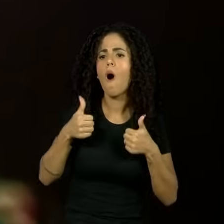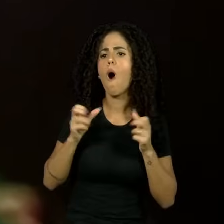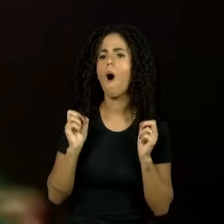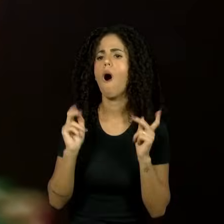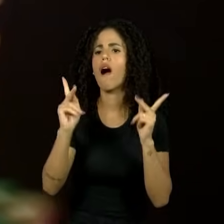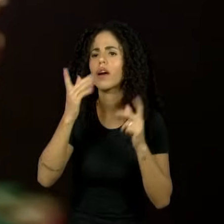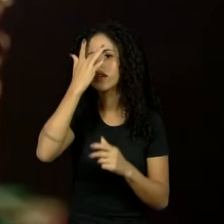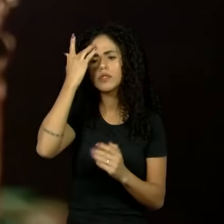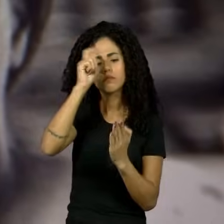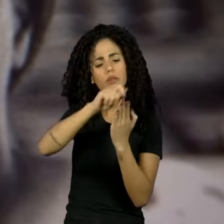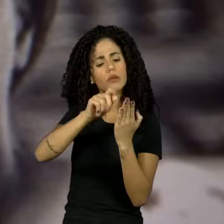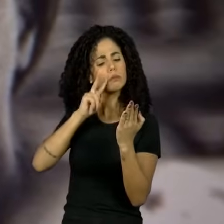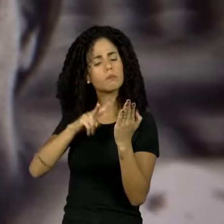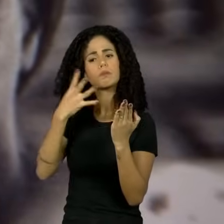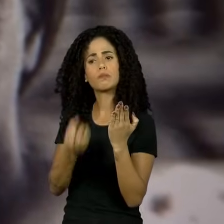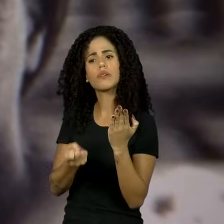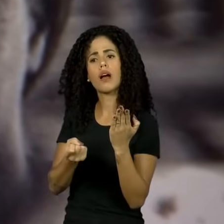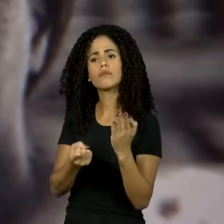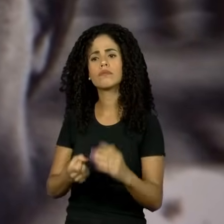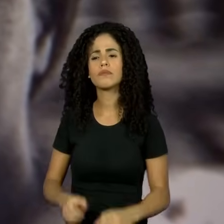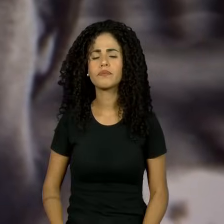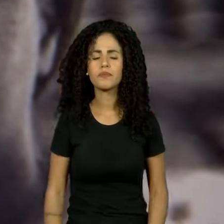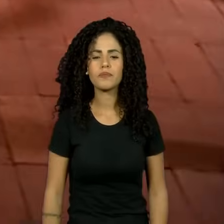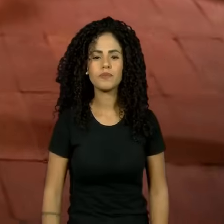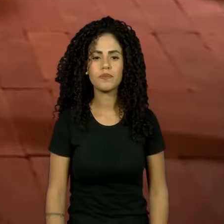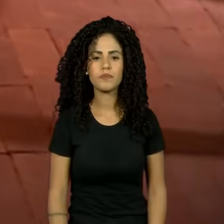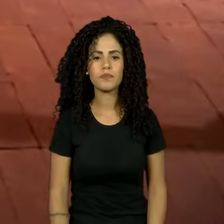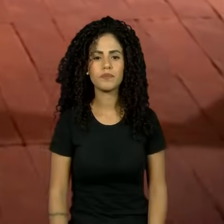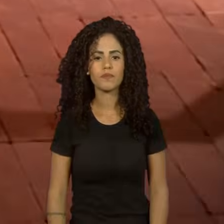leitores me aceitam, né?